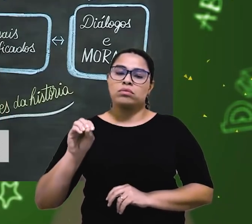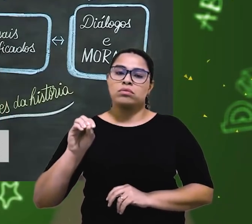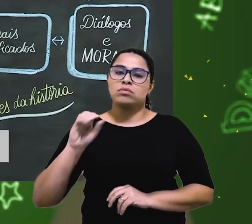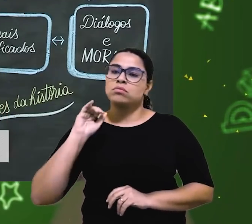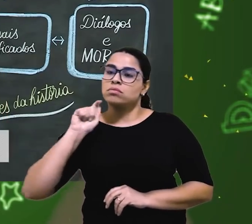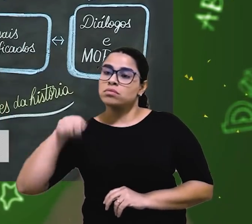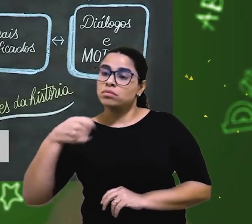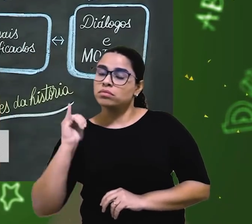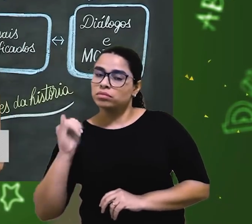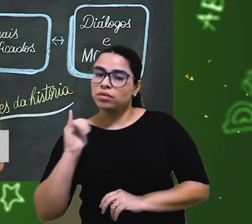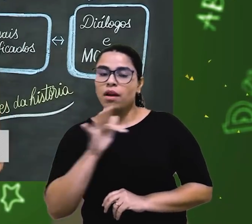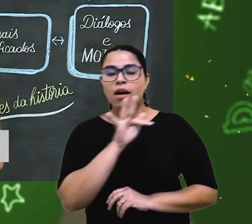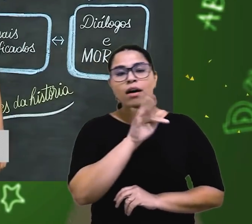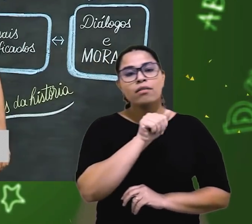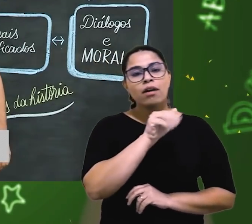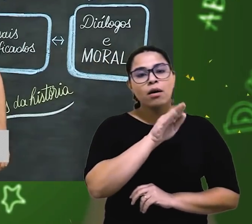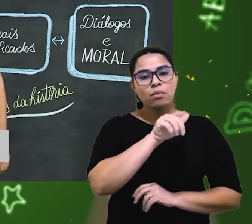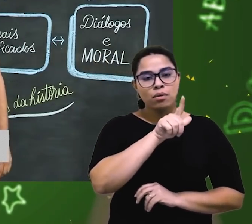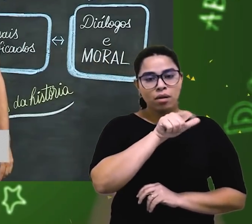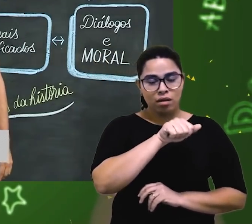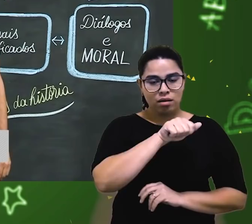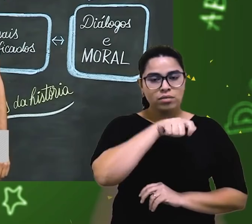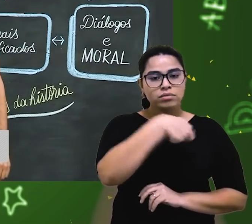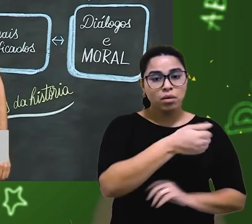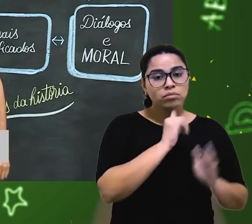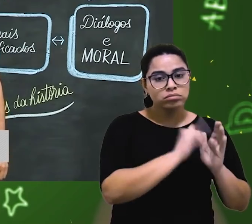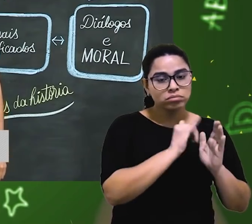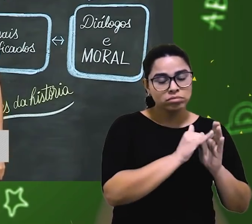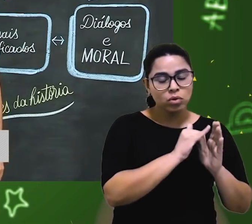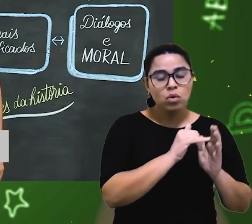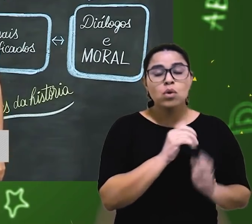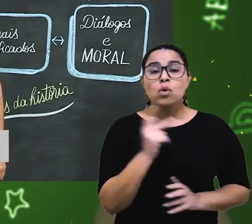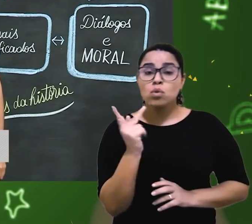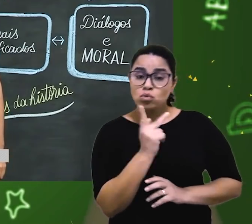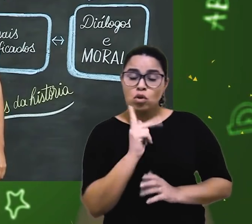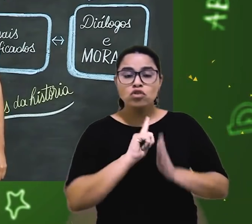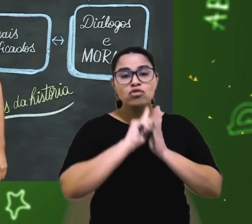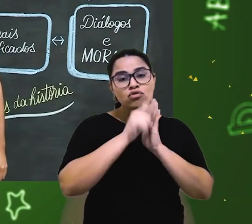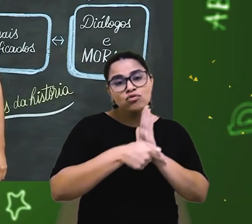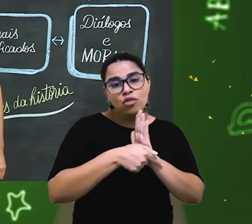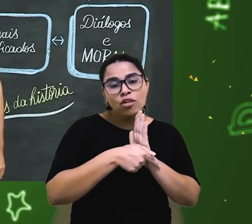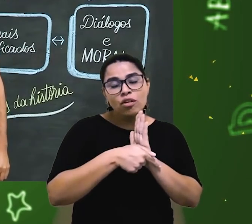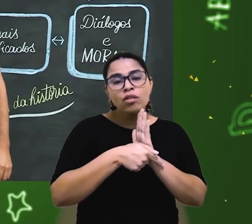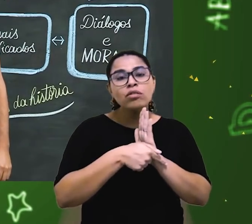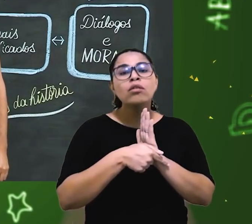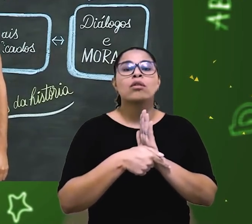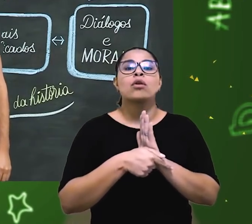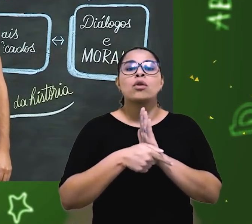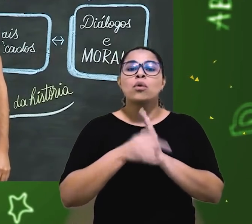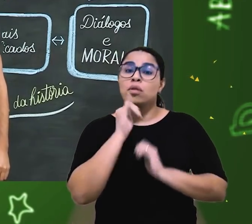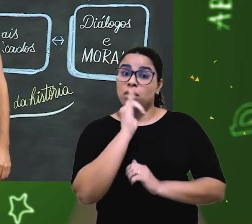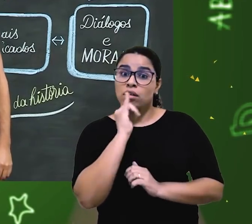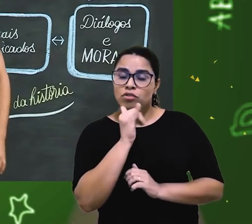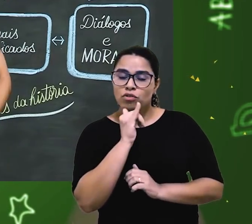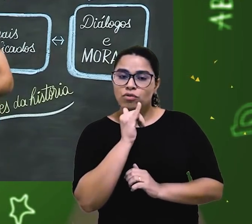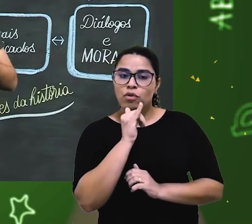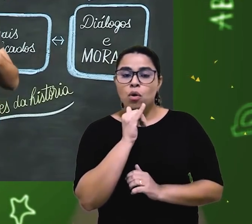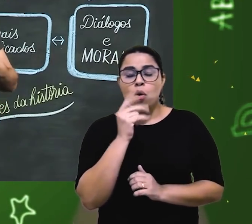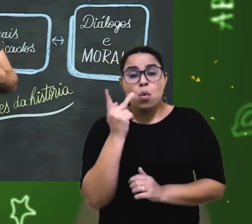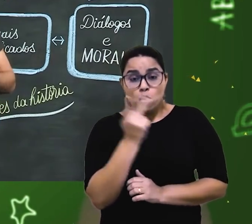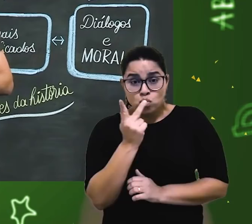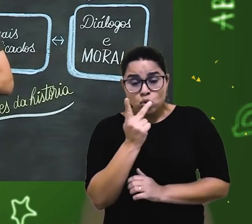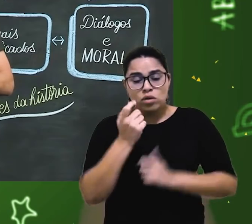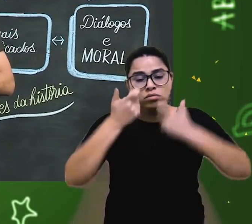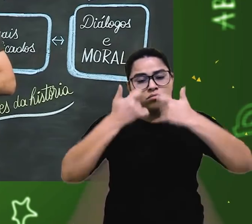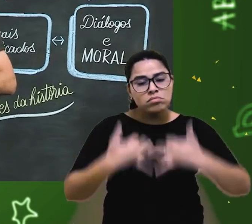a fábula. Se são gêneros narrativos, são gêneros que contam uma história. Então a gente vai partir dessa ideia de que são dois gêneros que